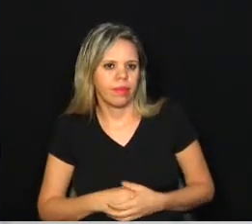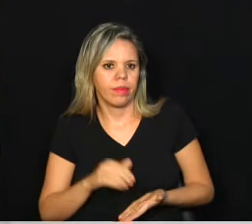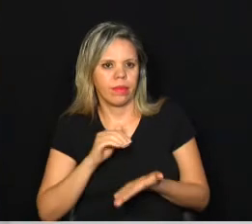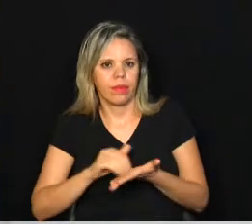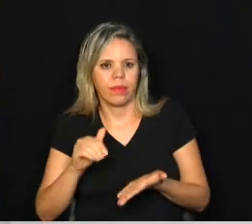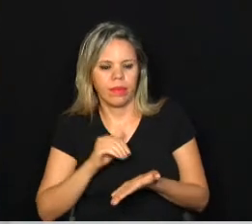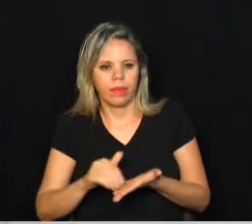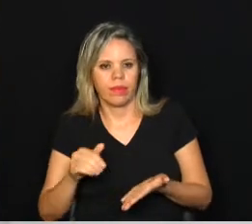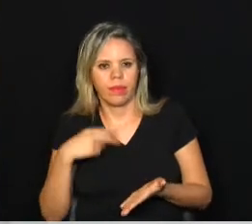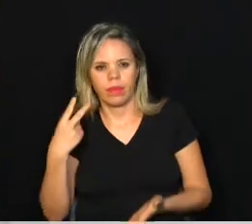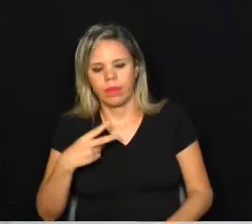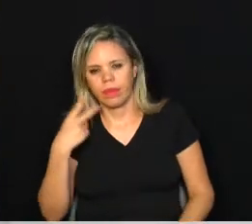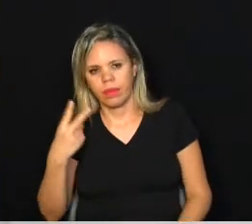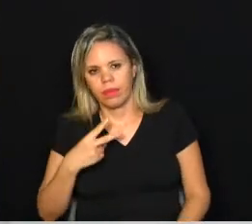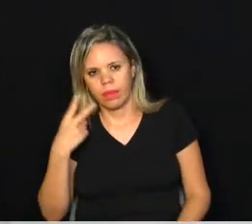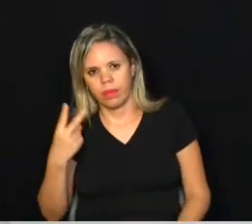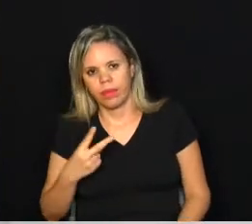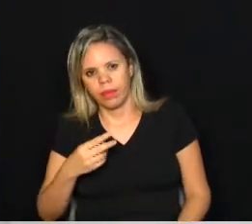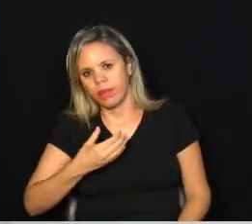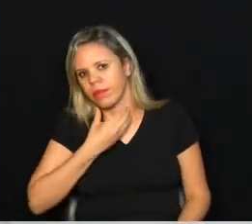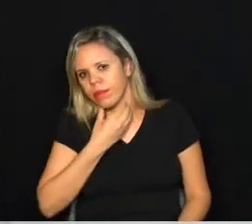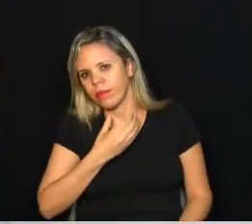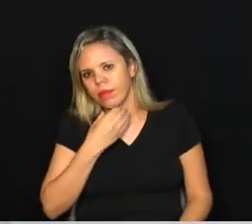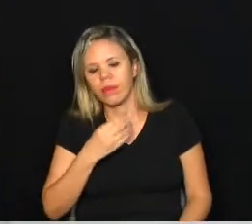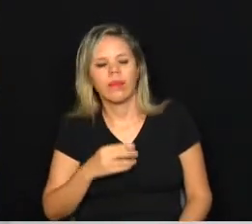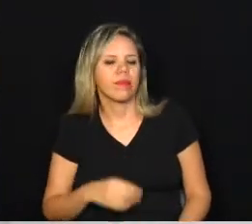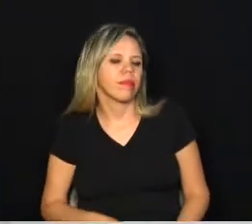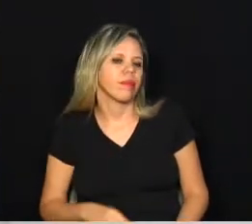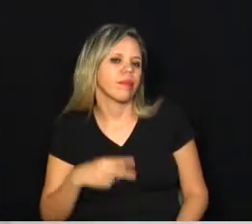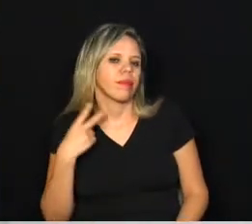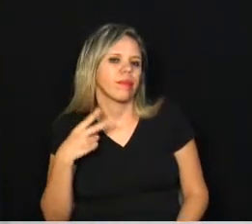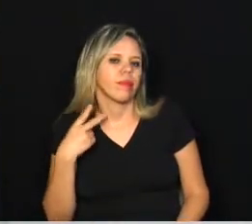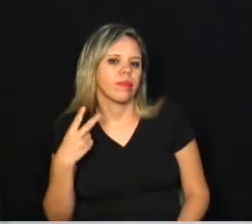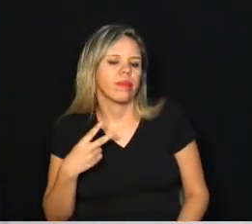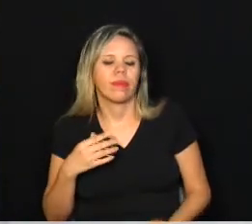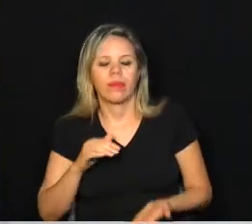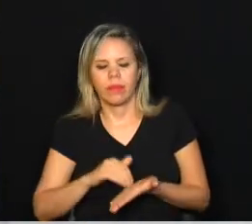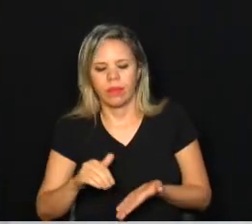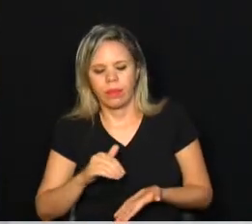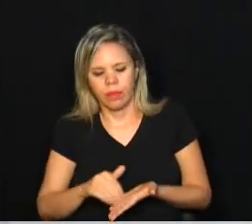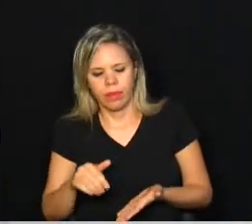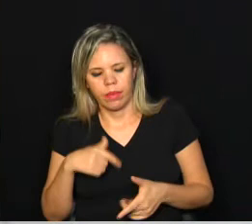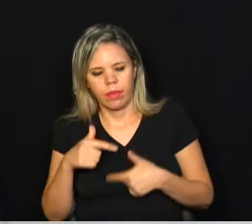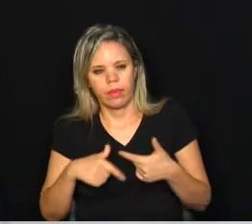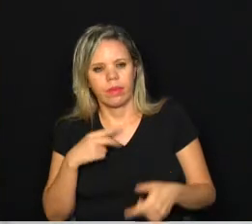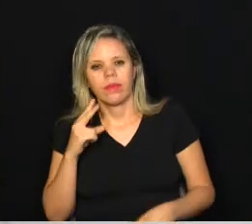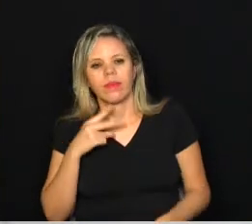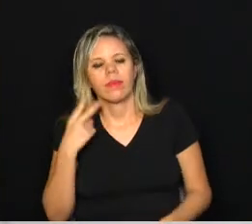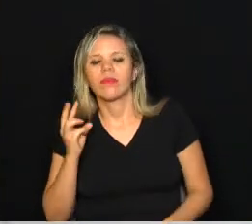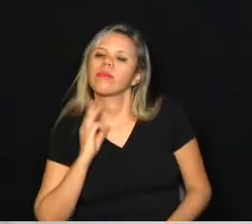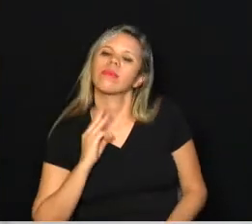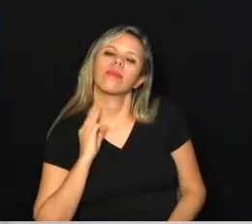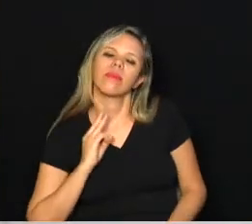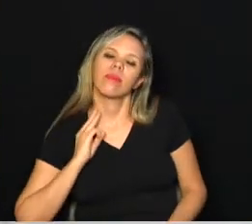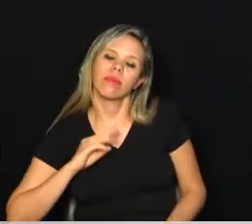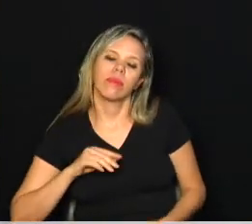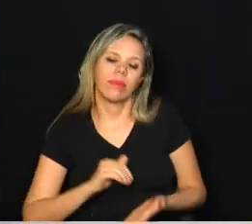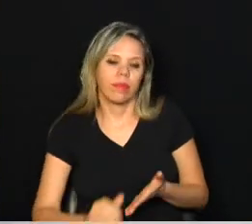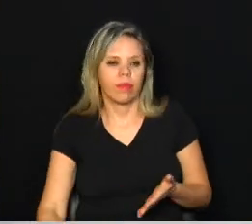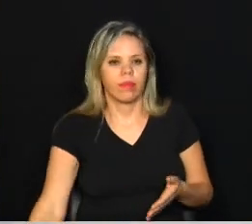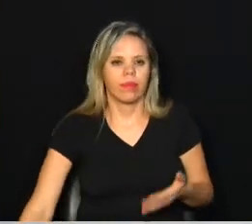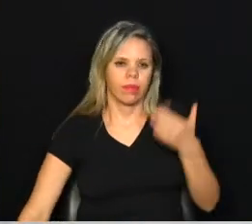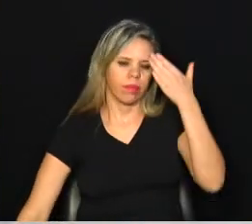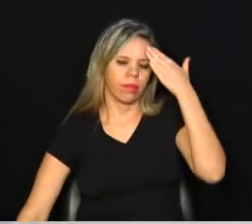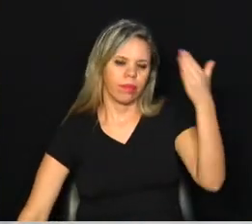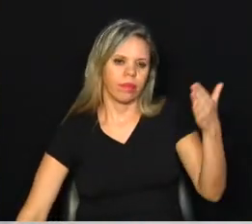assessores do vereador Carmo Luiz, o Guilherme e o Afonso, assessor do vereador Cecílio. Agradecer